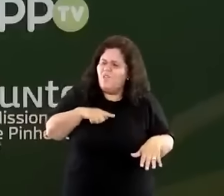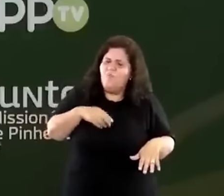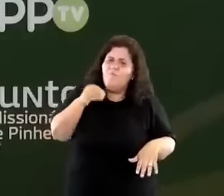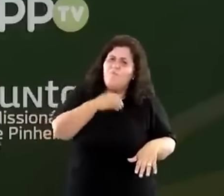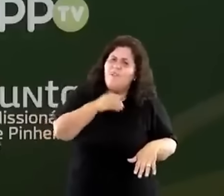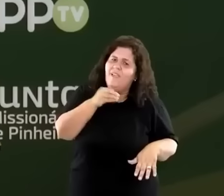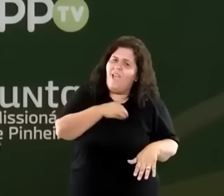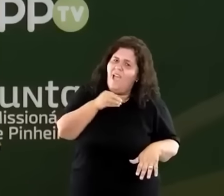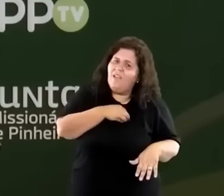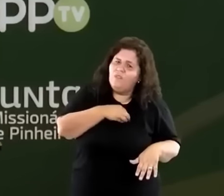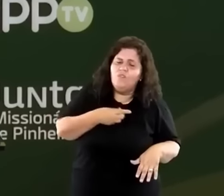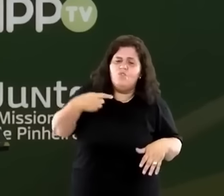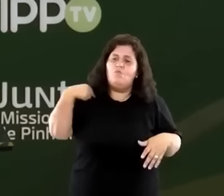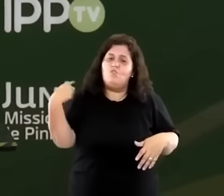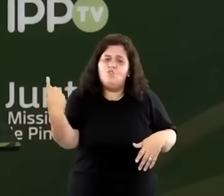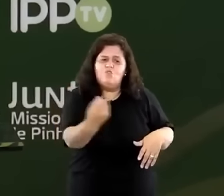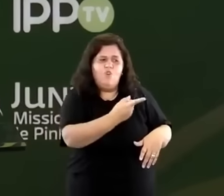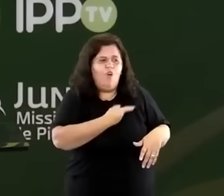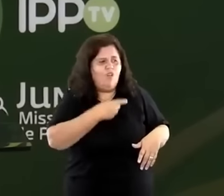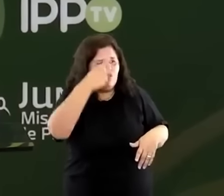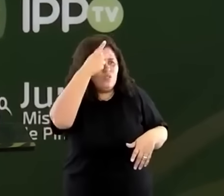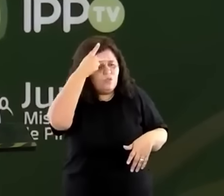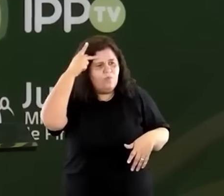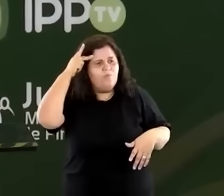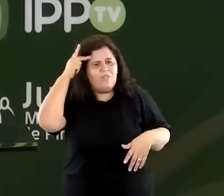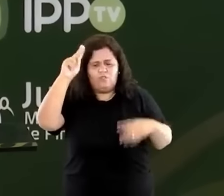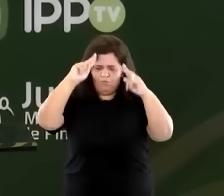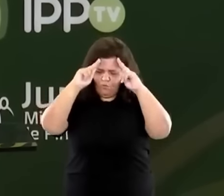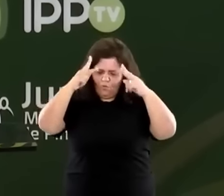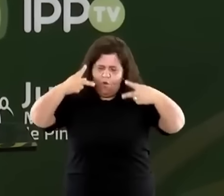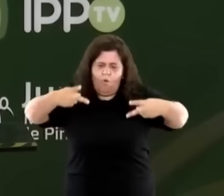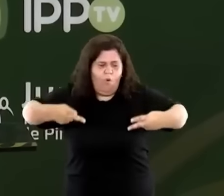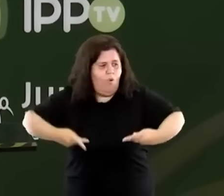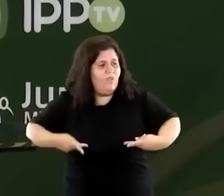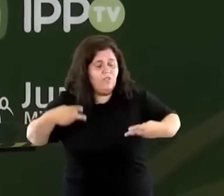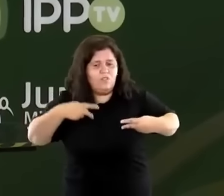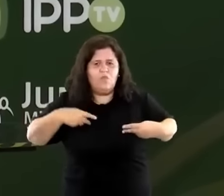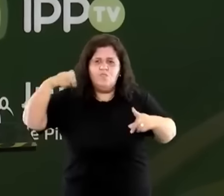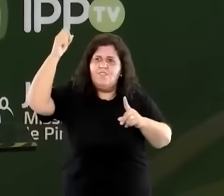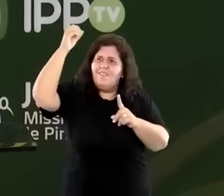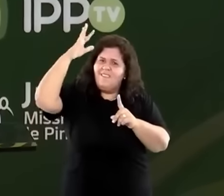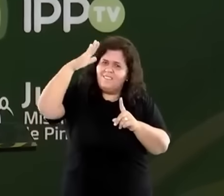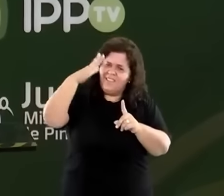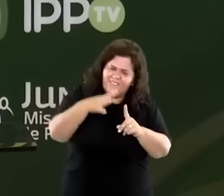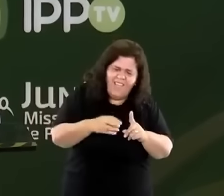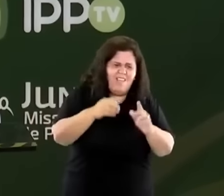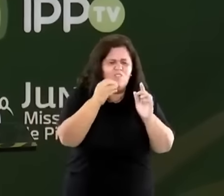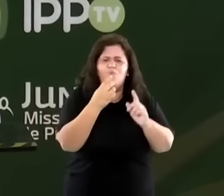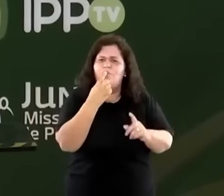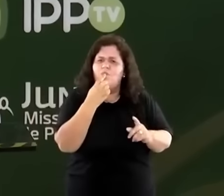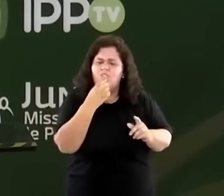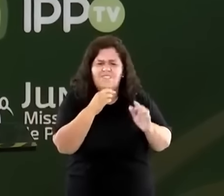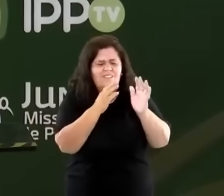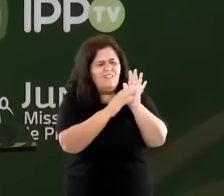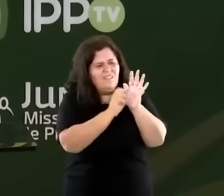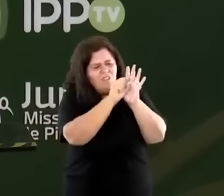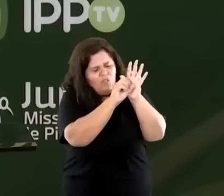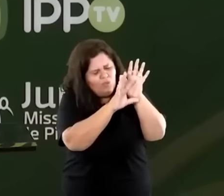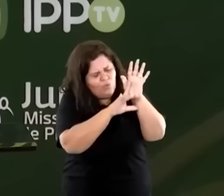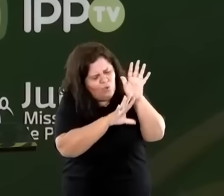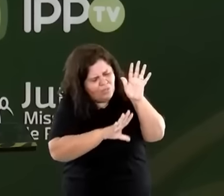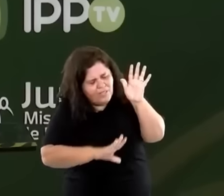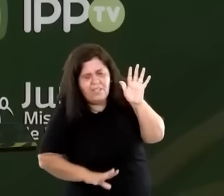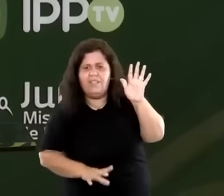para você e eu que caímos em Adão somos agora resgatados pelo sangue do cordeiro somos redimidos e salvos pela